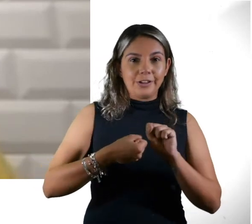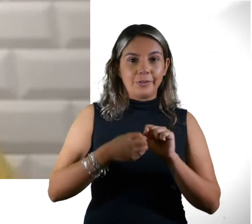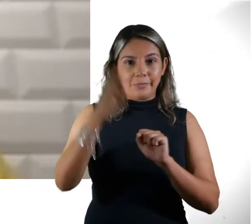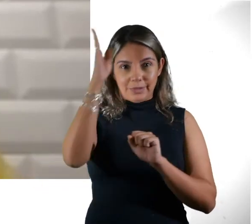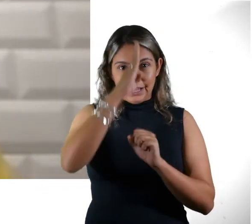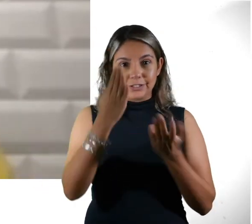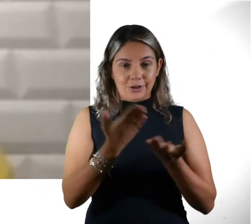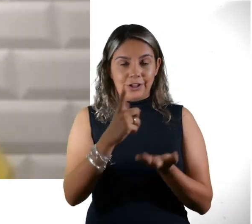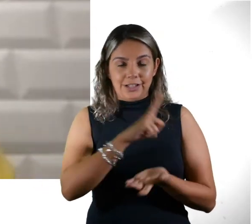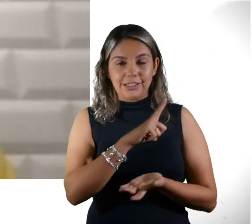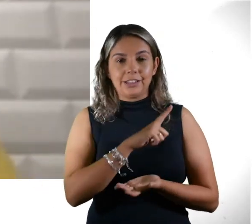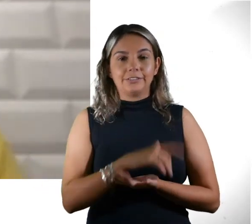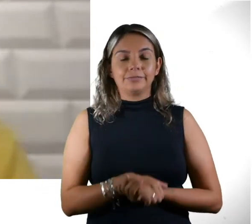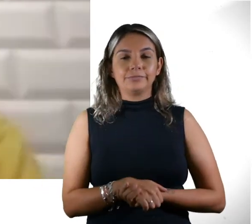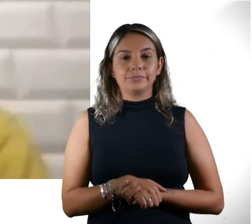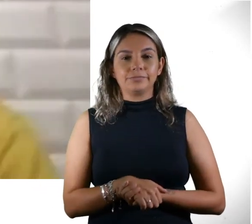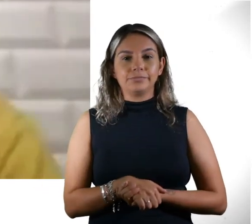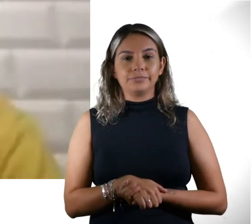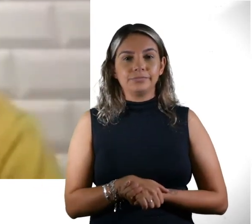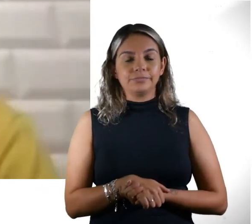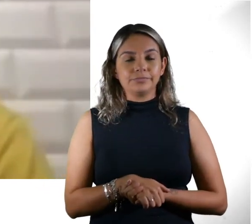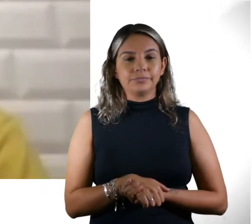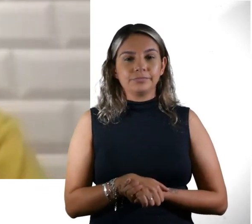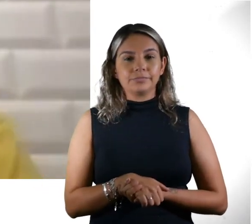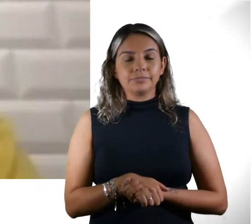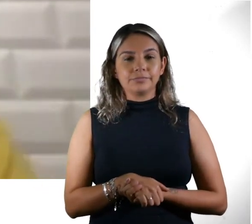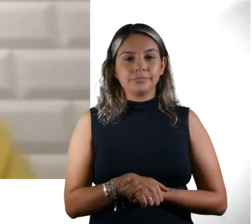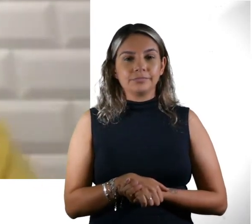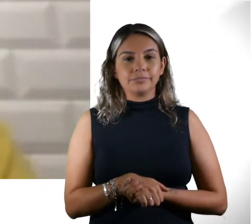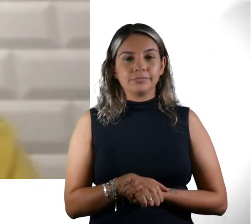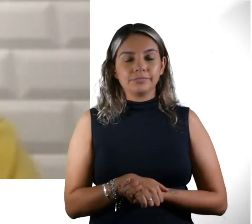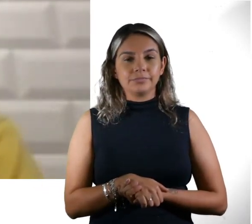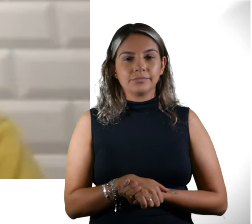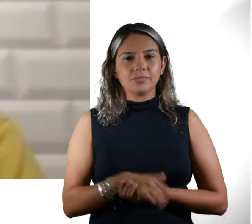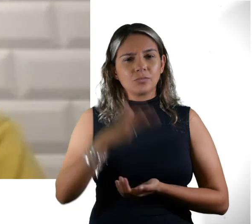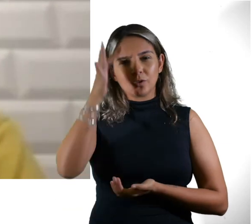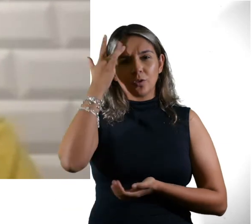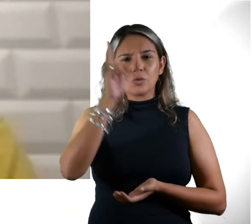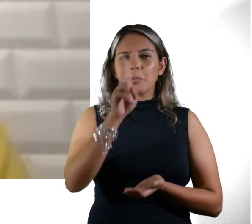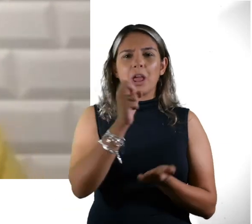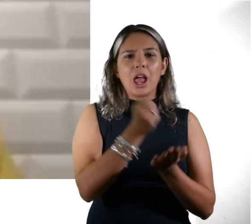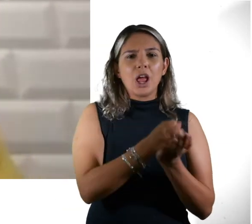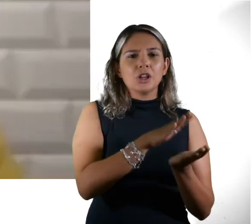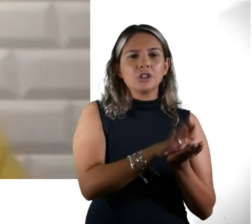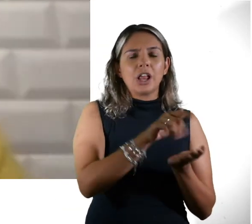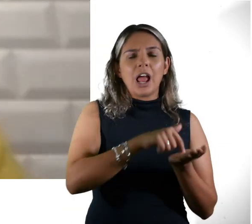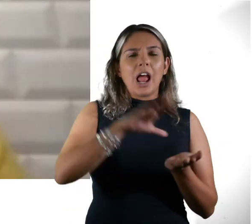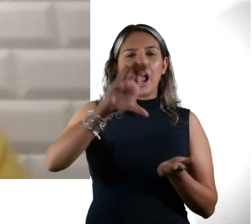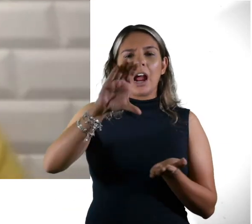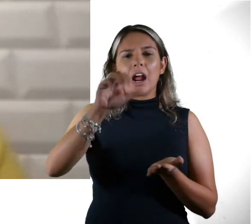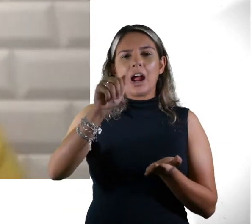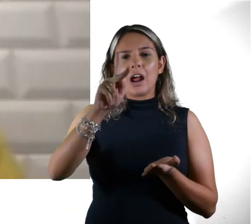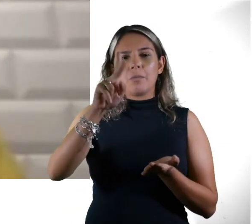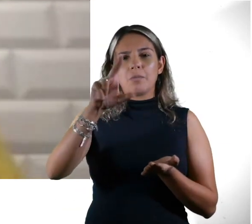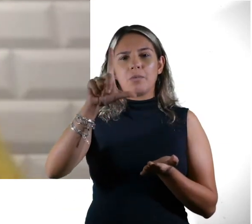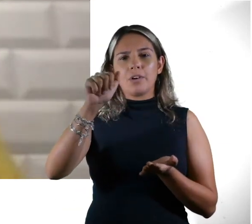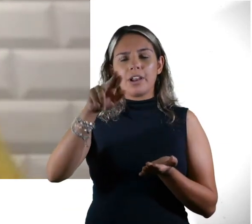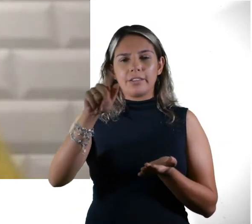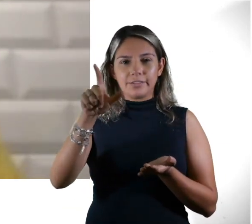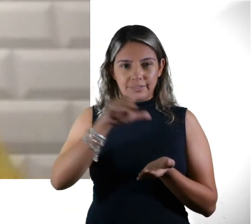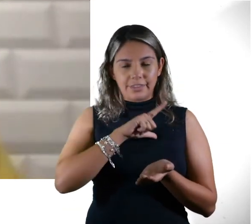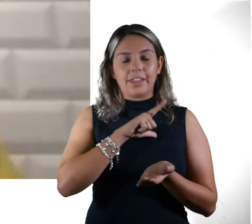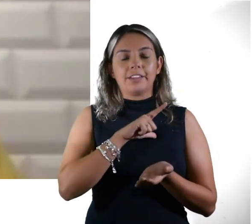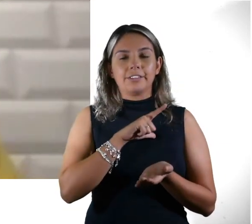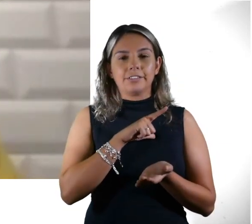Brasil agora, acho que está na Capulana, nesta editora. Capulana. Não tenho a certeza, mas creio que está na Capulana. Em qualquer caso, está publicada